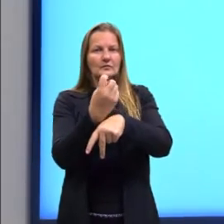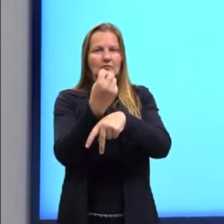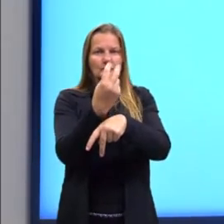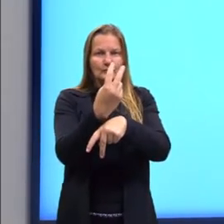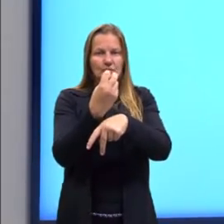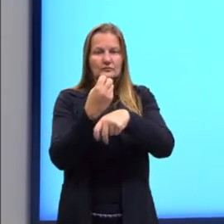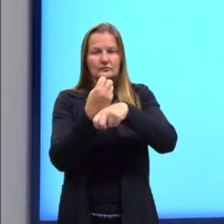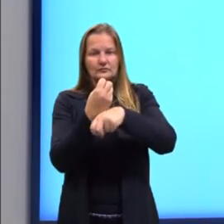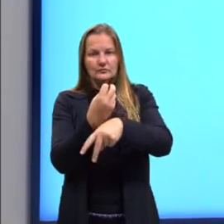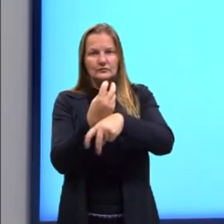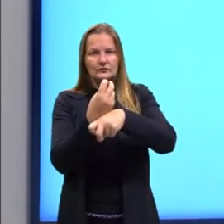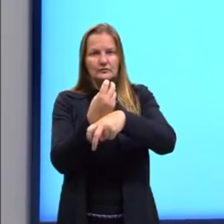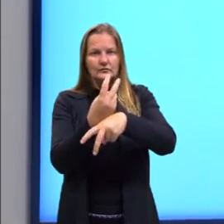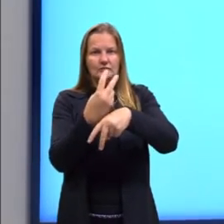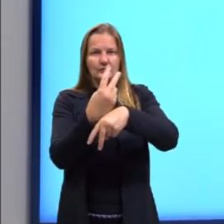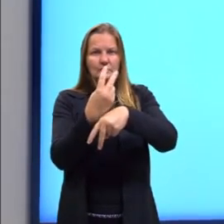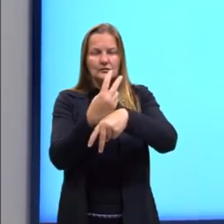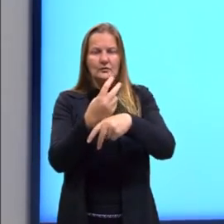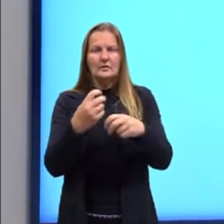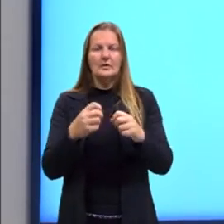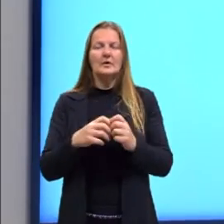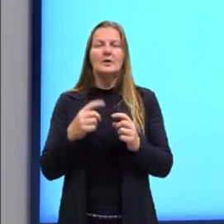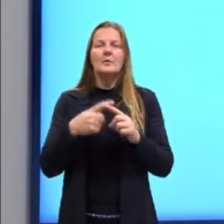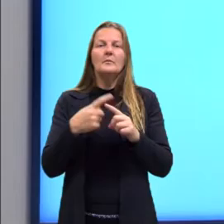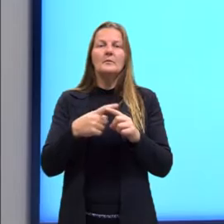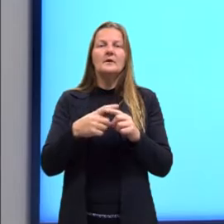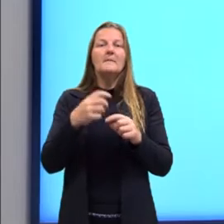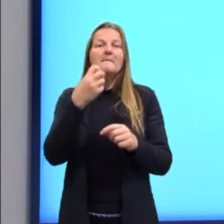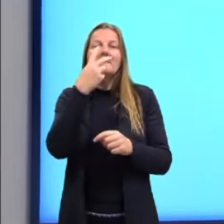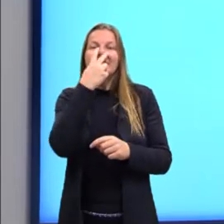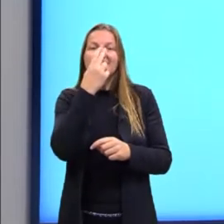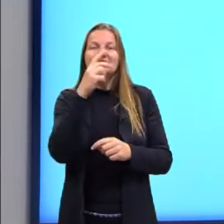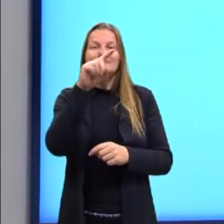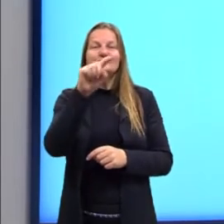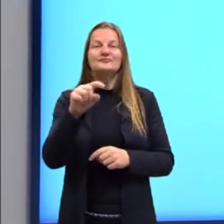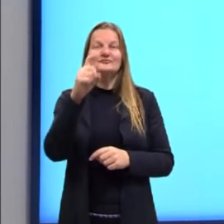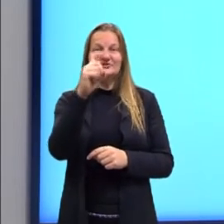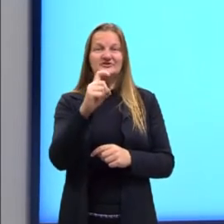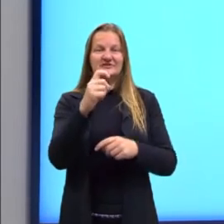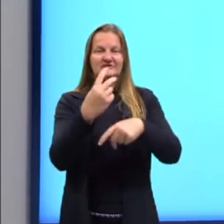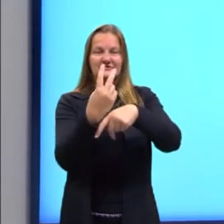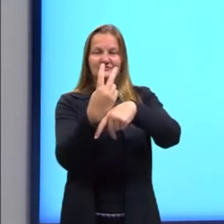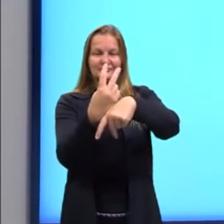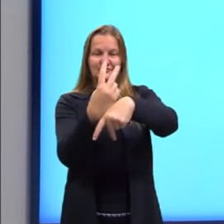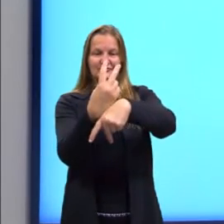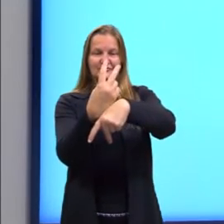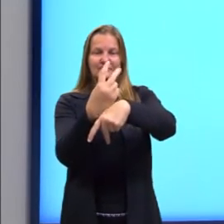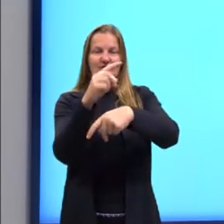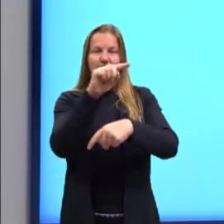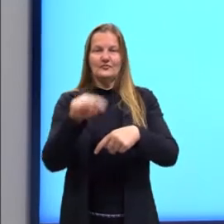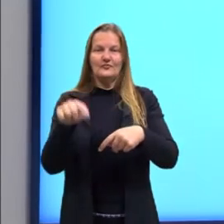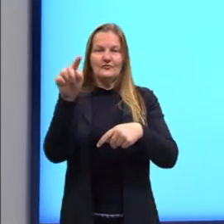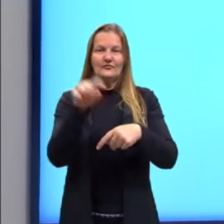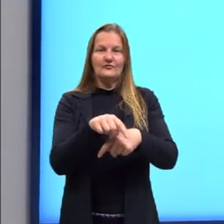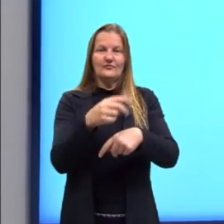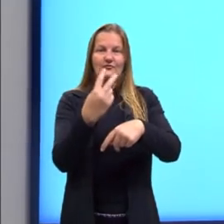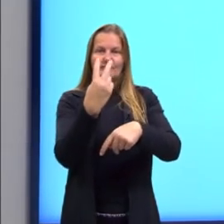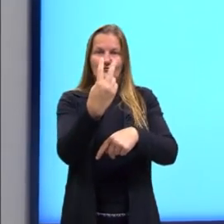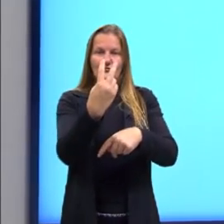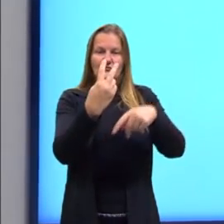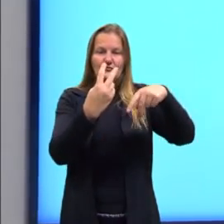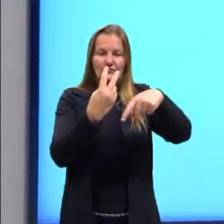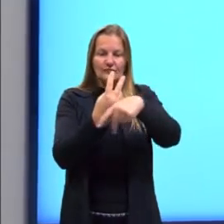duas cromátides irmãs por isso que eles parecem um X né ou na verdade esse esse x são as cromátides irmãs